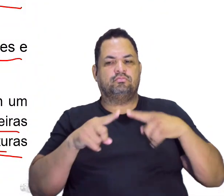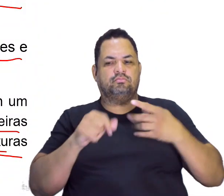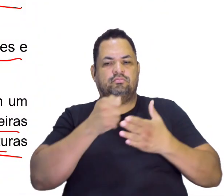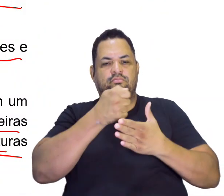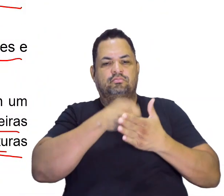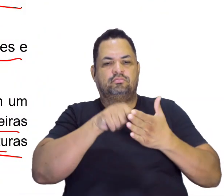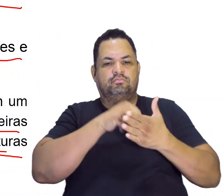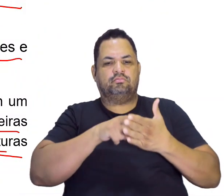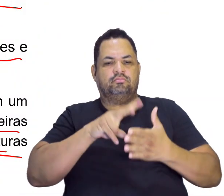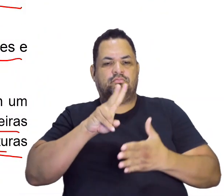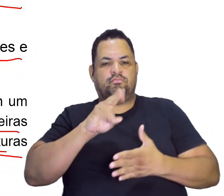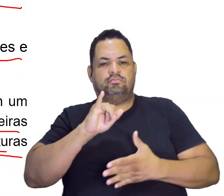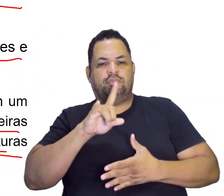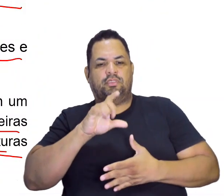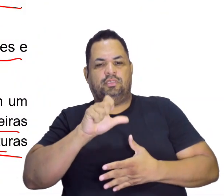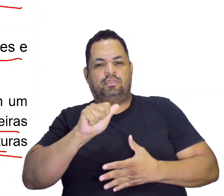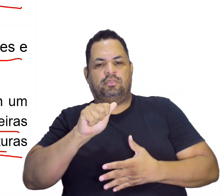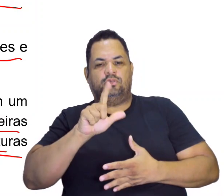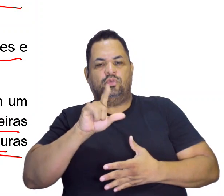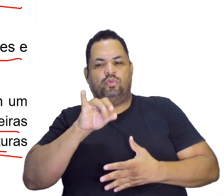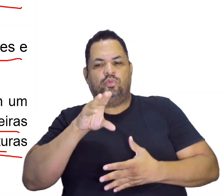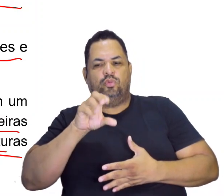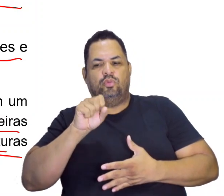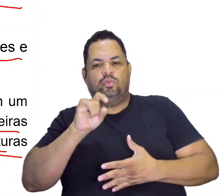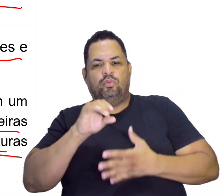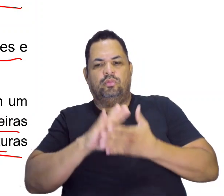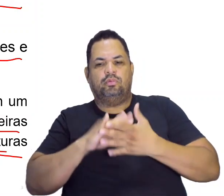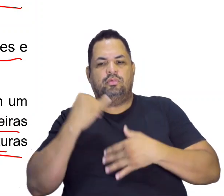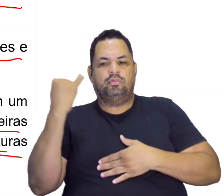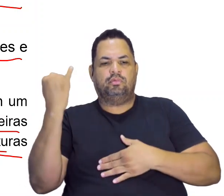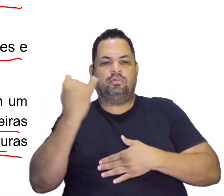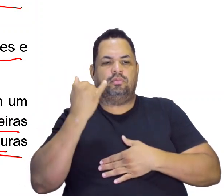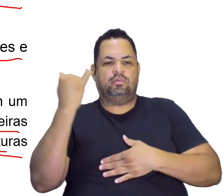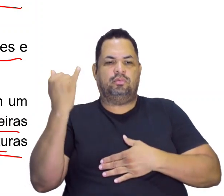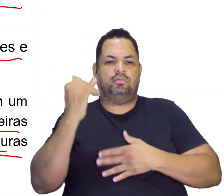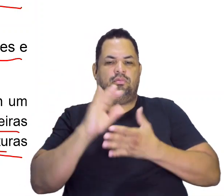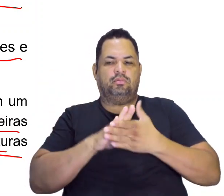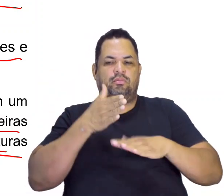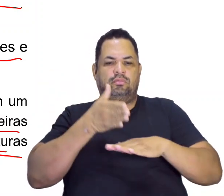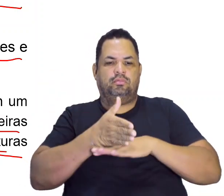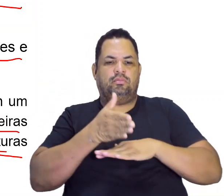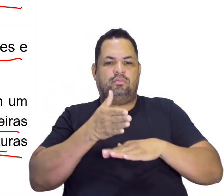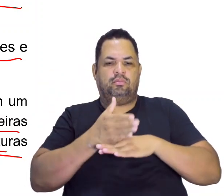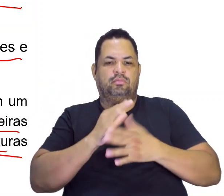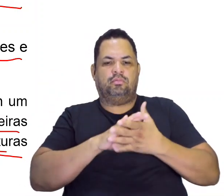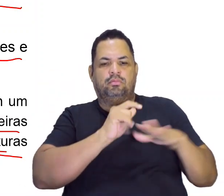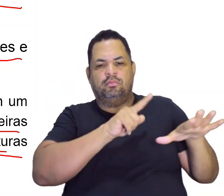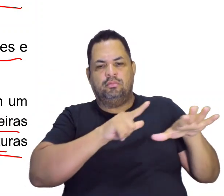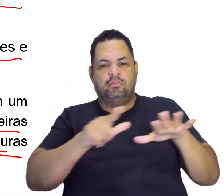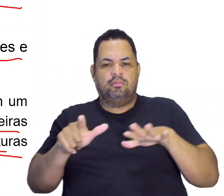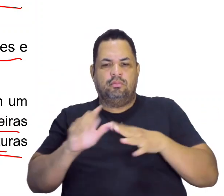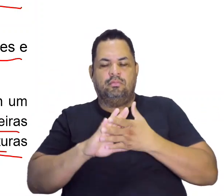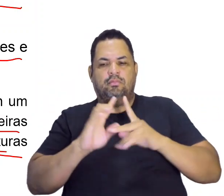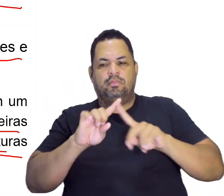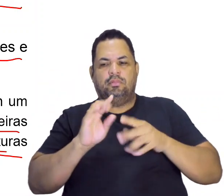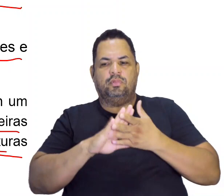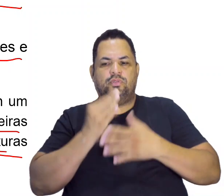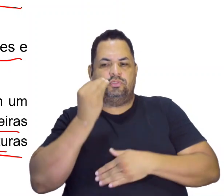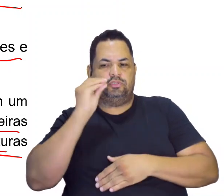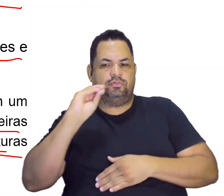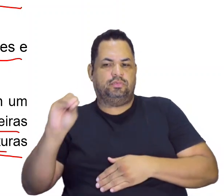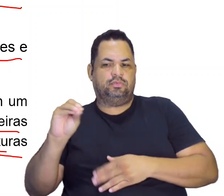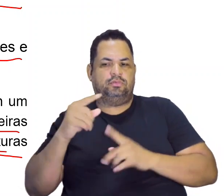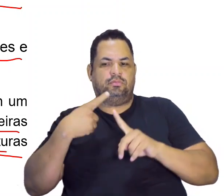e compositor Villa-Lobos foi um dos mais importantes atuantes participantes da semana, mas foi